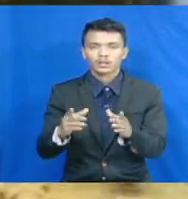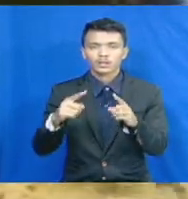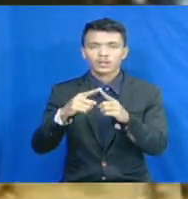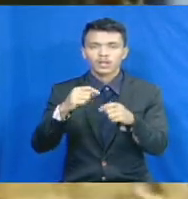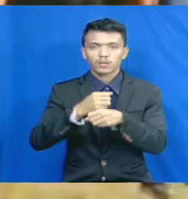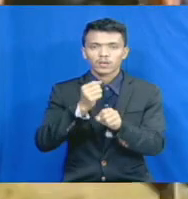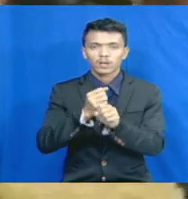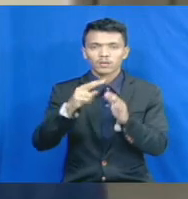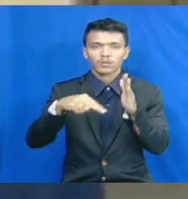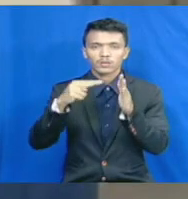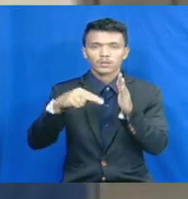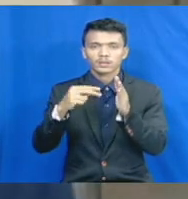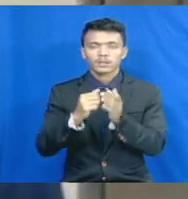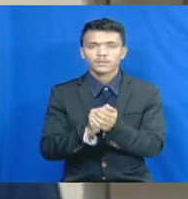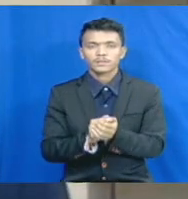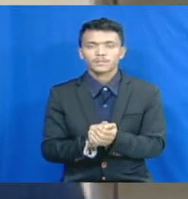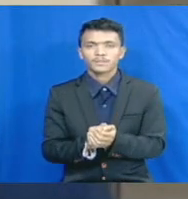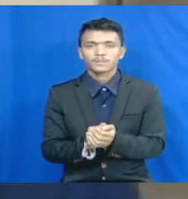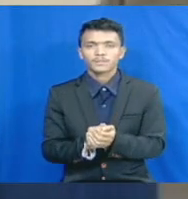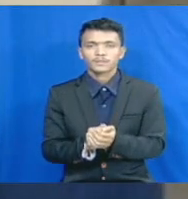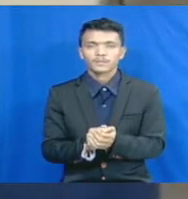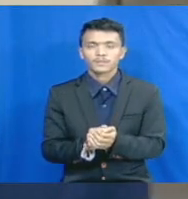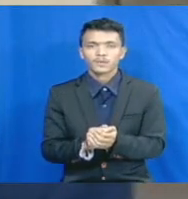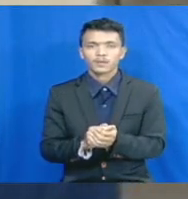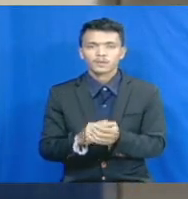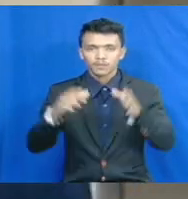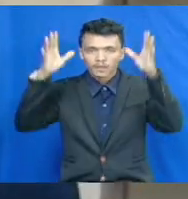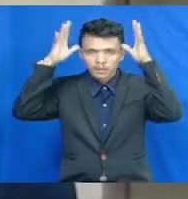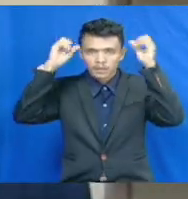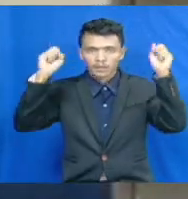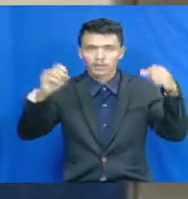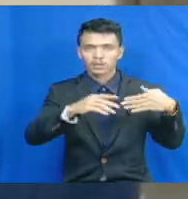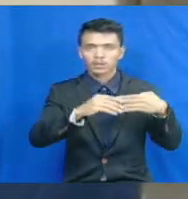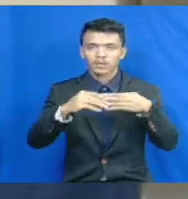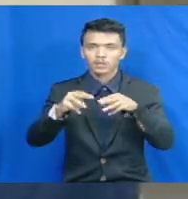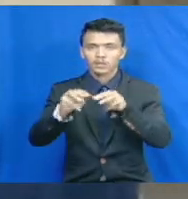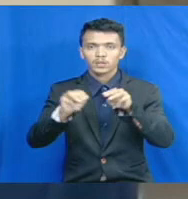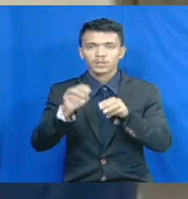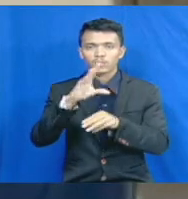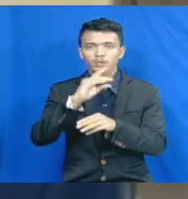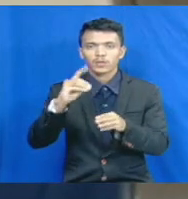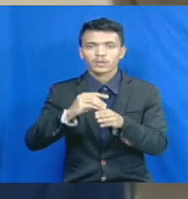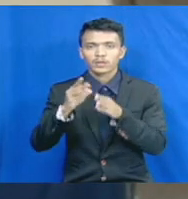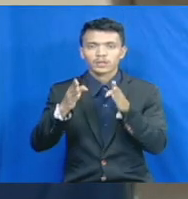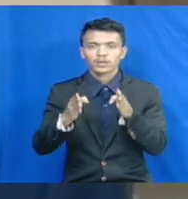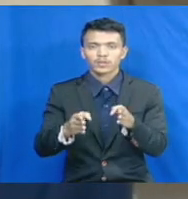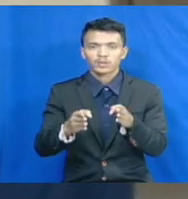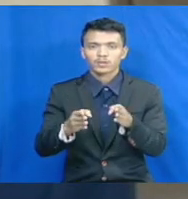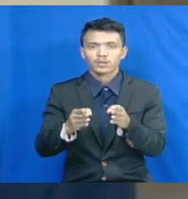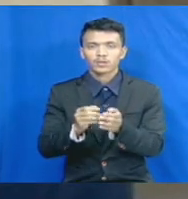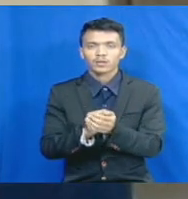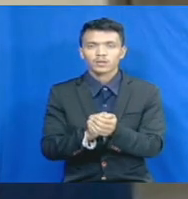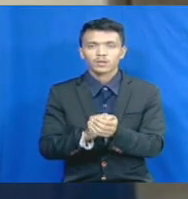produz notícia. Quero agradecer a presidente da autoridade do município, no diretor terras e propriedades do